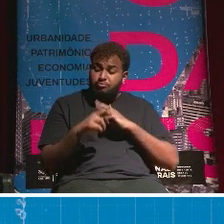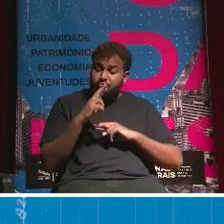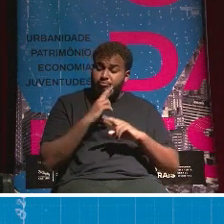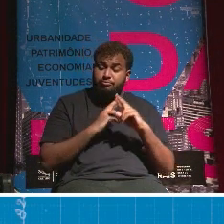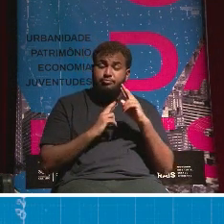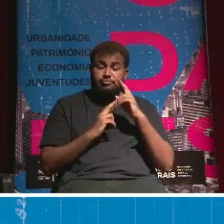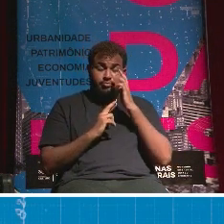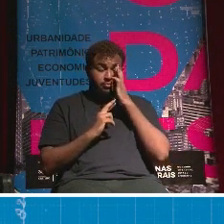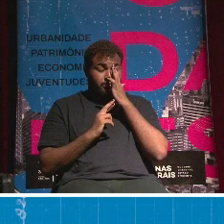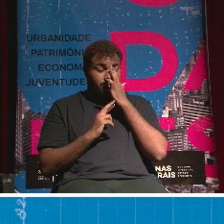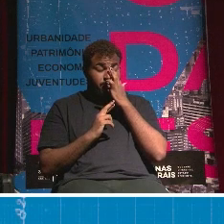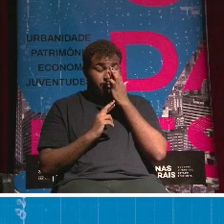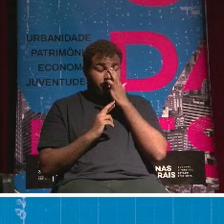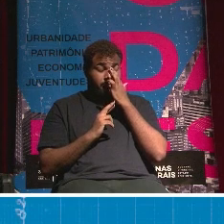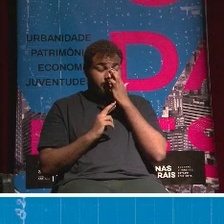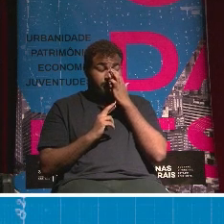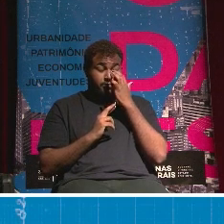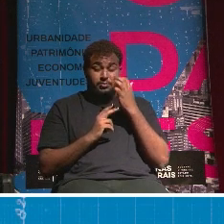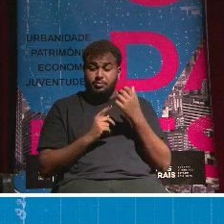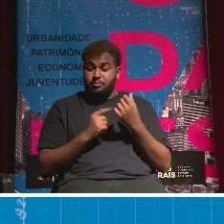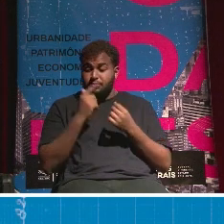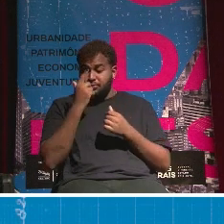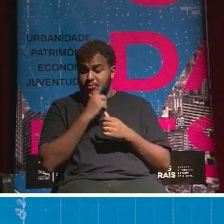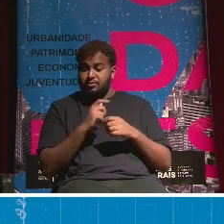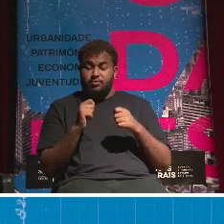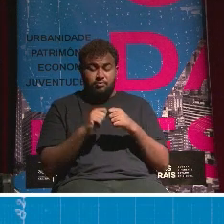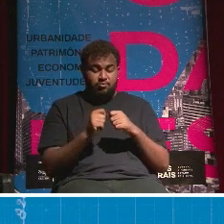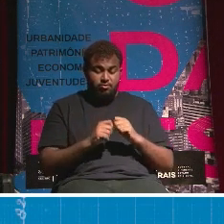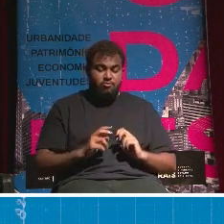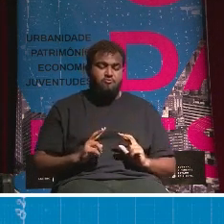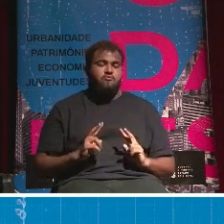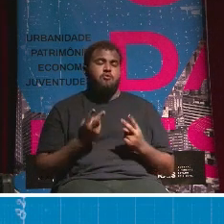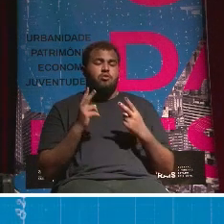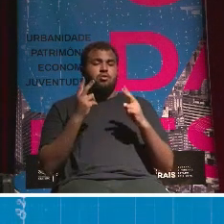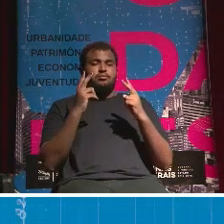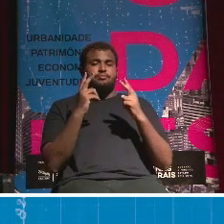relaciono, para poder fazer essa valorização.